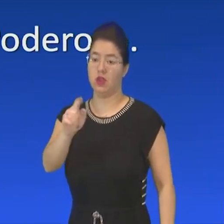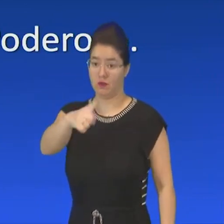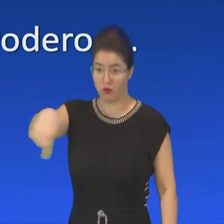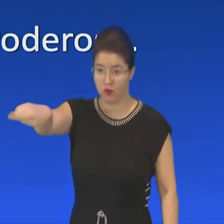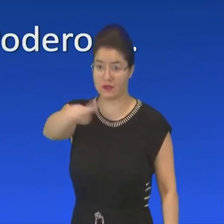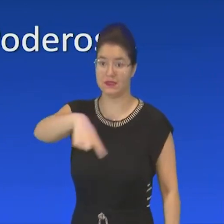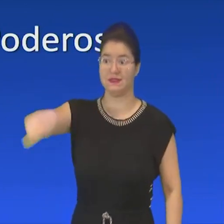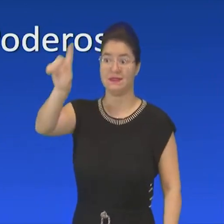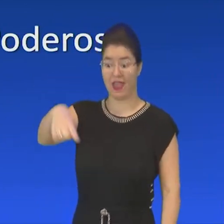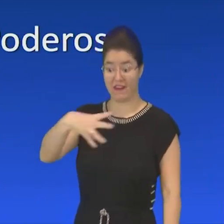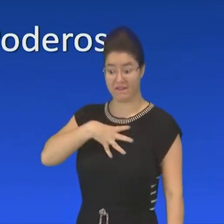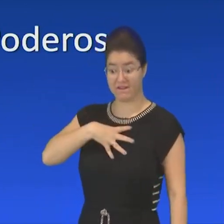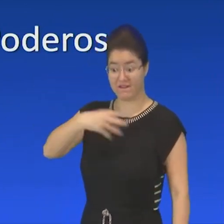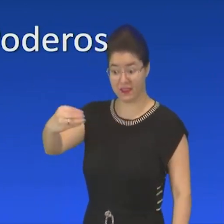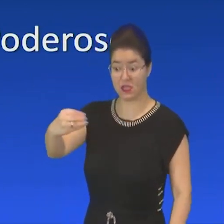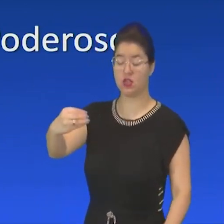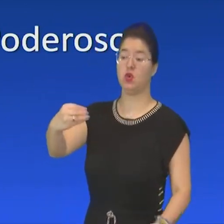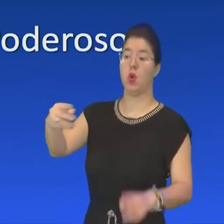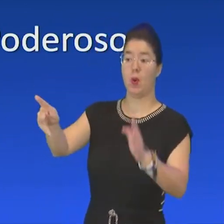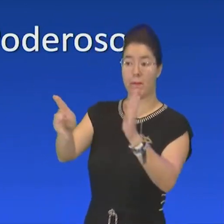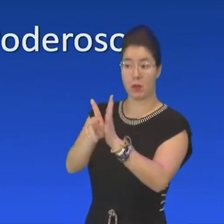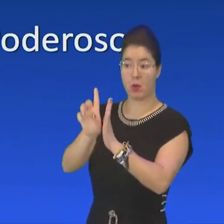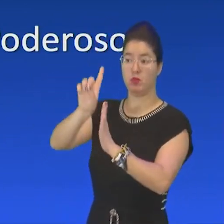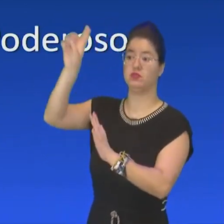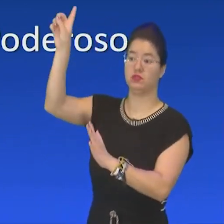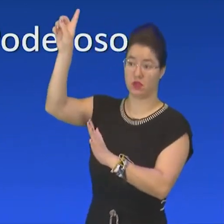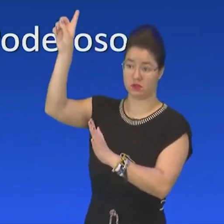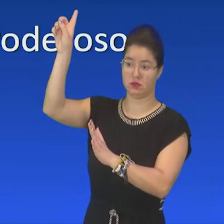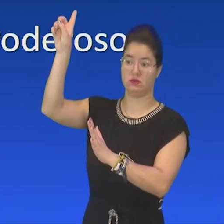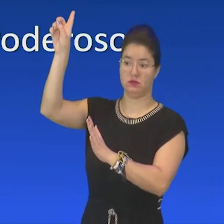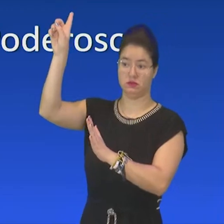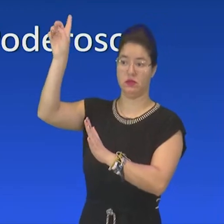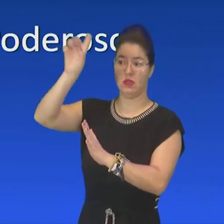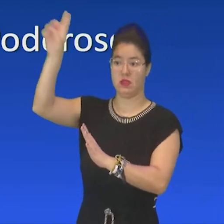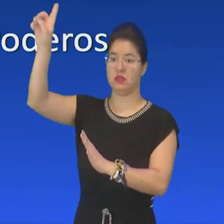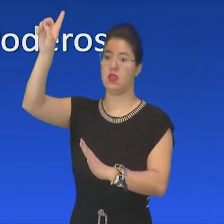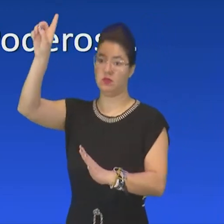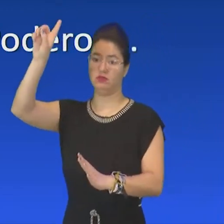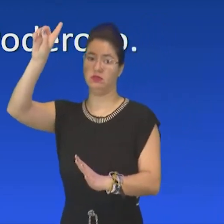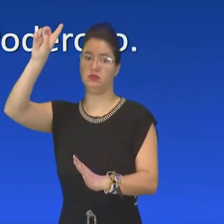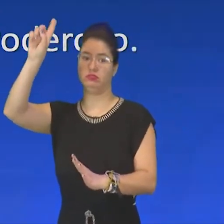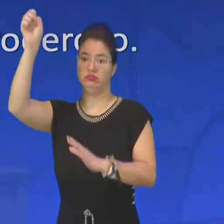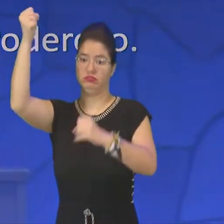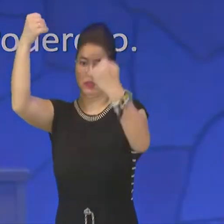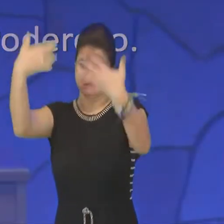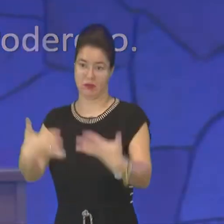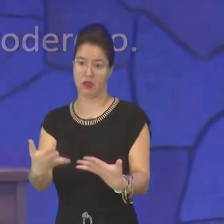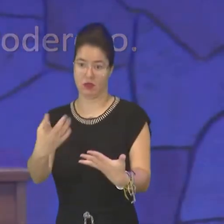mim, filhos e filhas, diz o Senhor Todo-Poderoso.